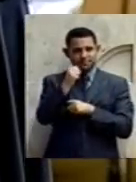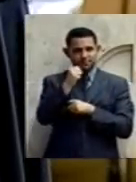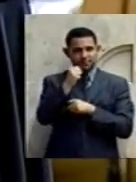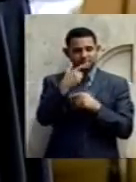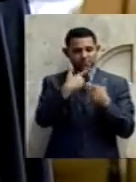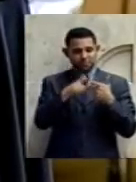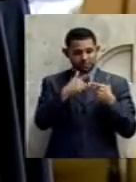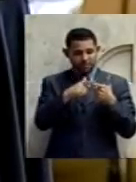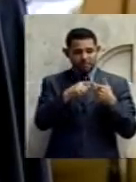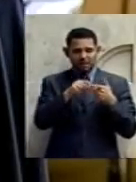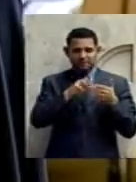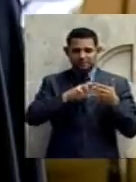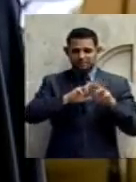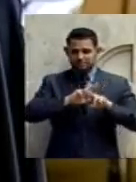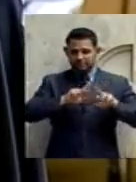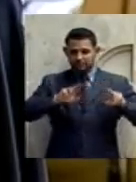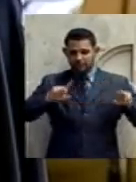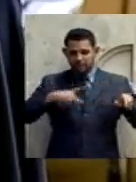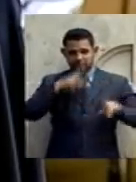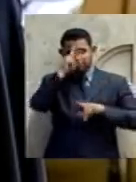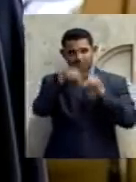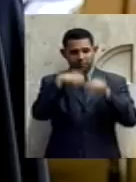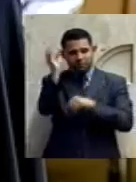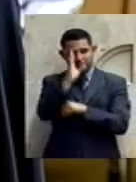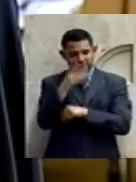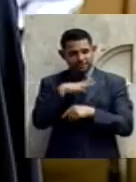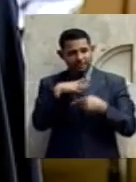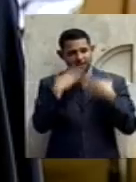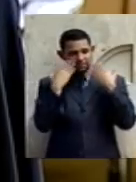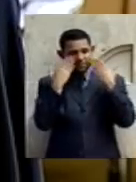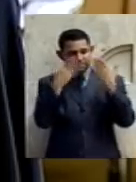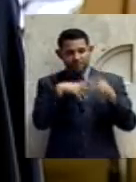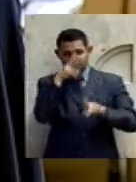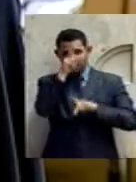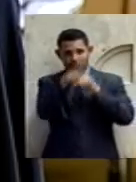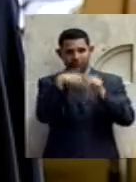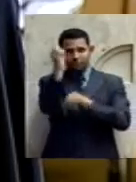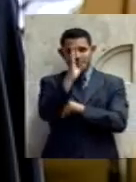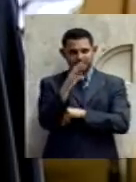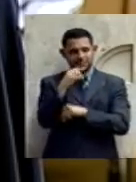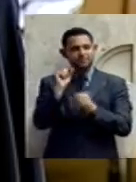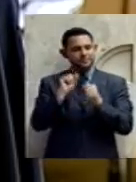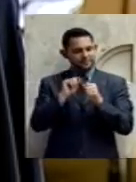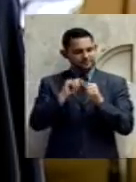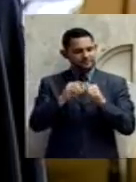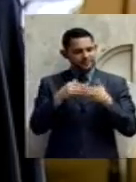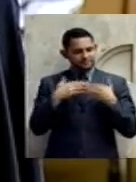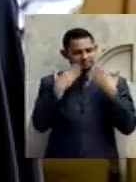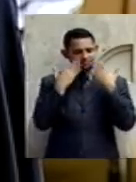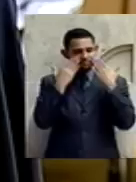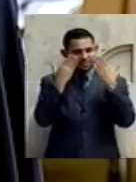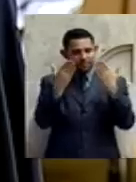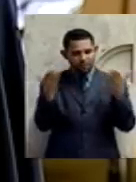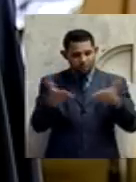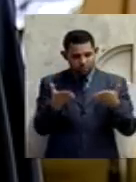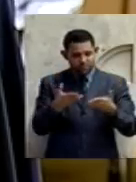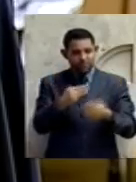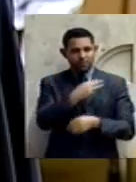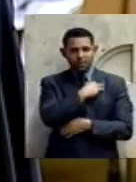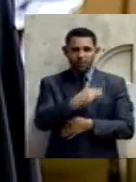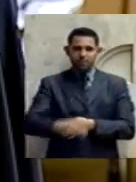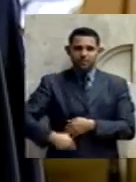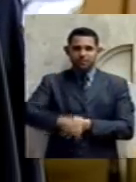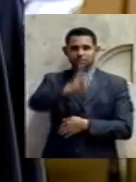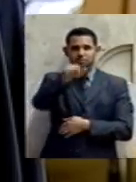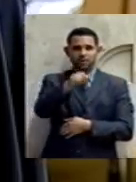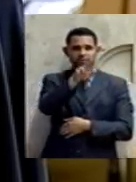O multiculturalismo que caracteriza a brava gente brasileira se fez presente hoje, com o ministro Joaquim